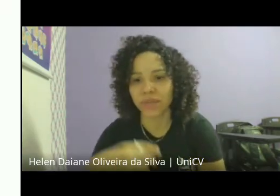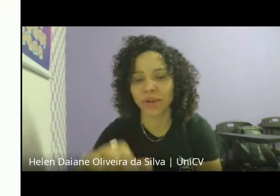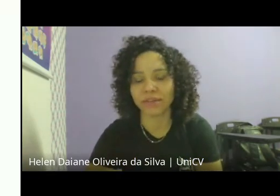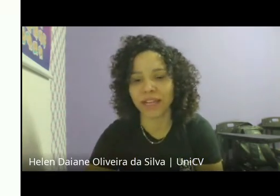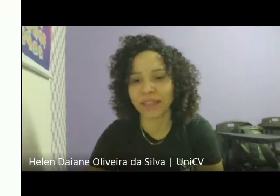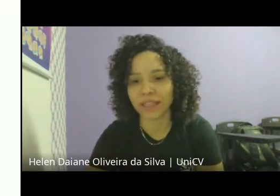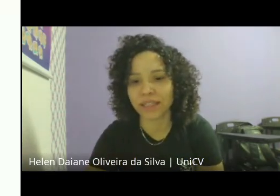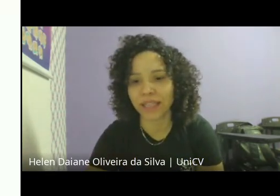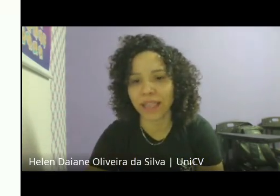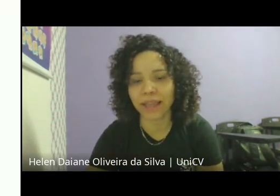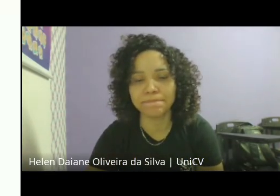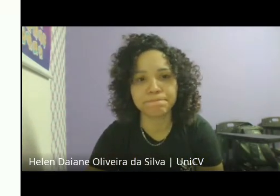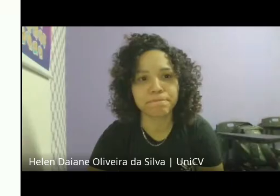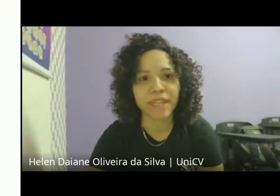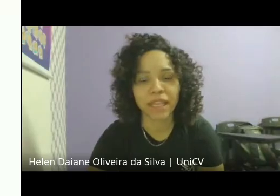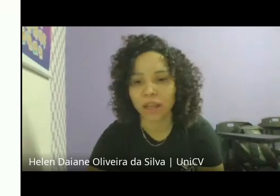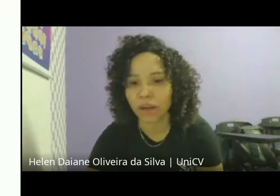As aulas ficam gravadas.